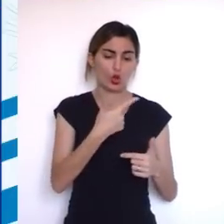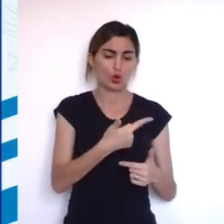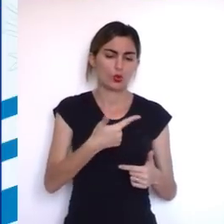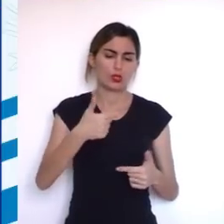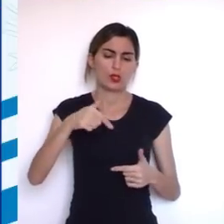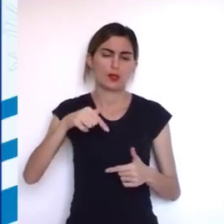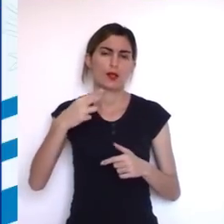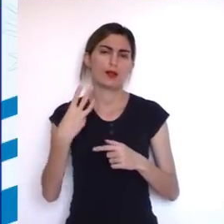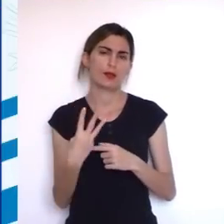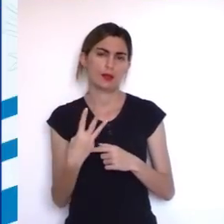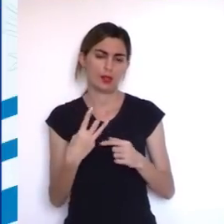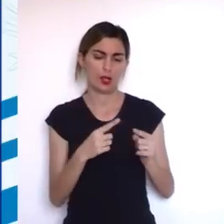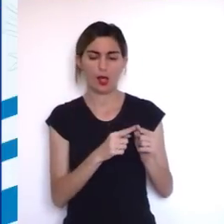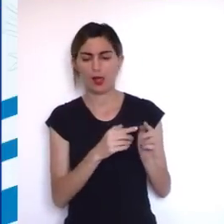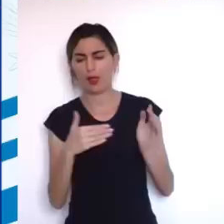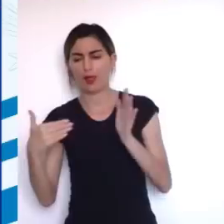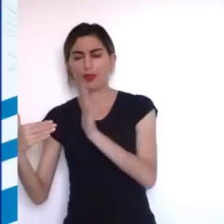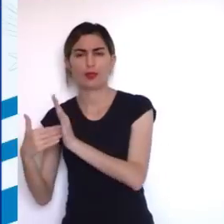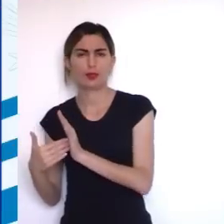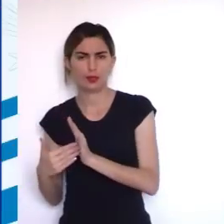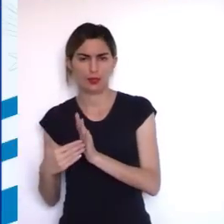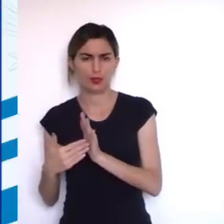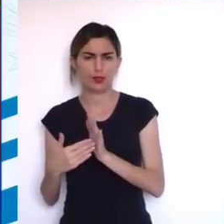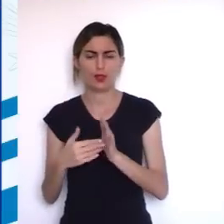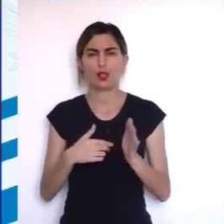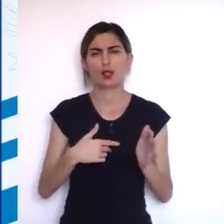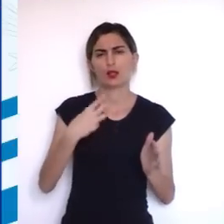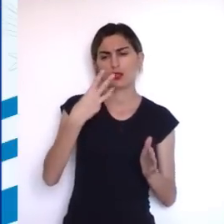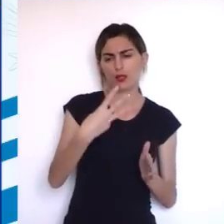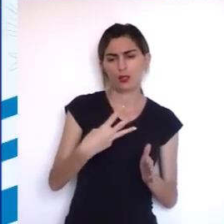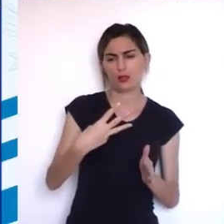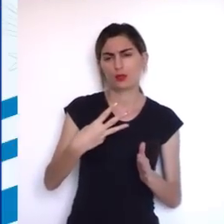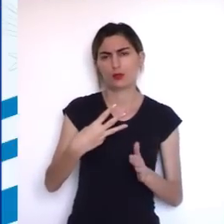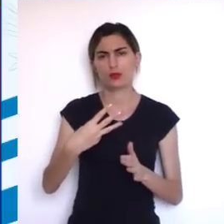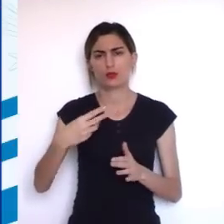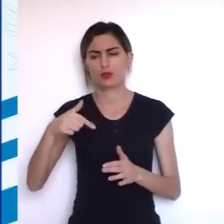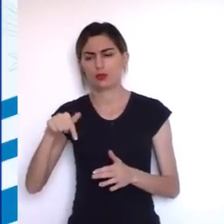no 273 e vai até a